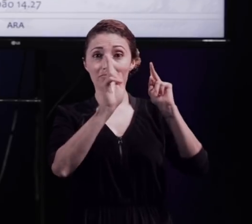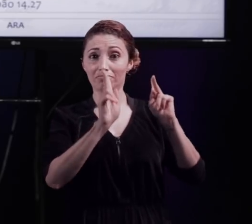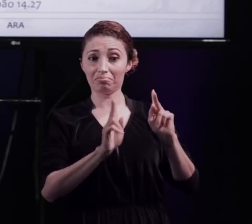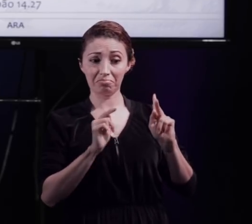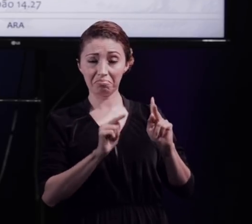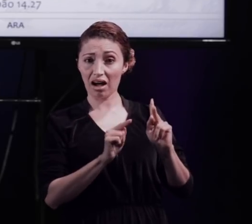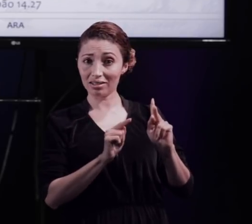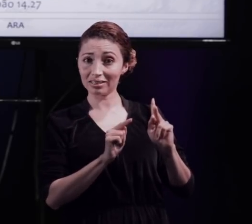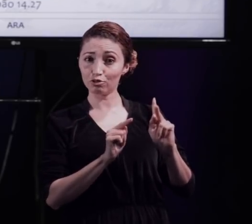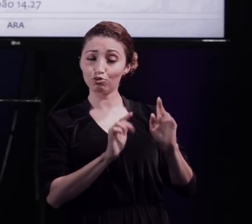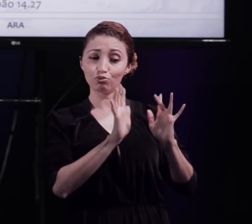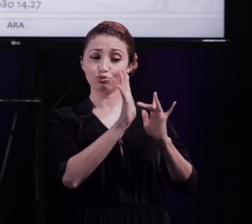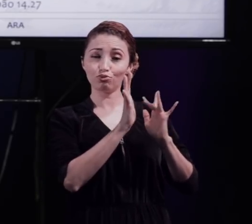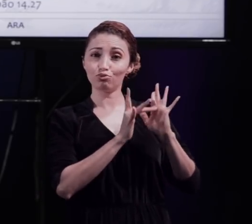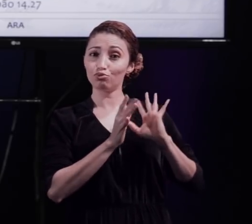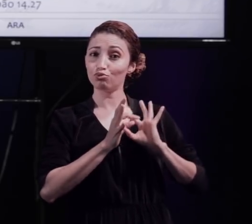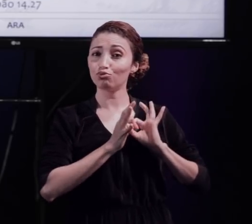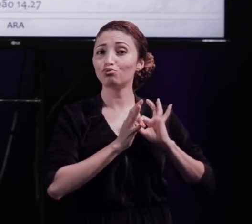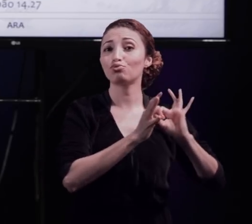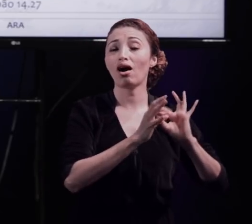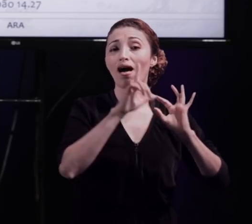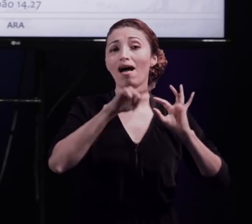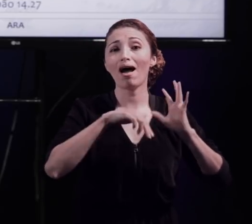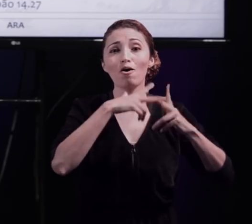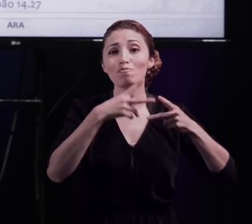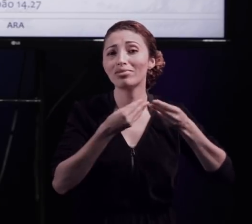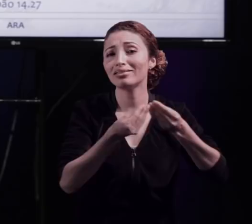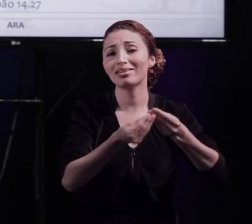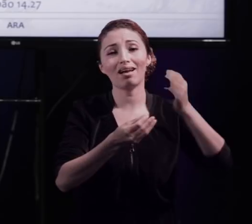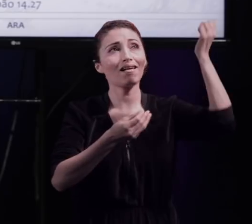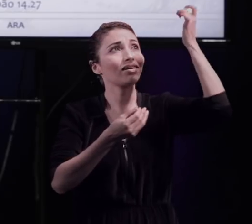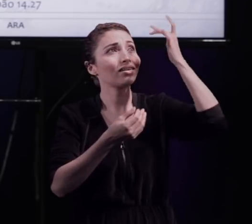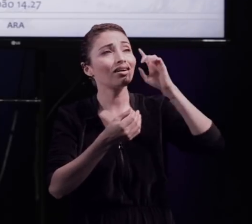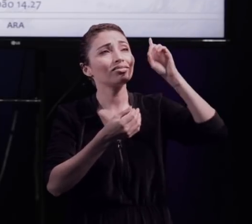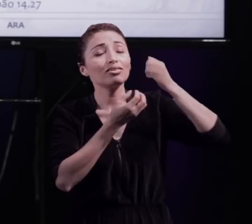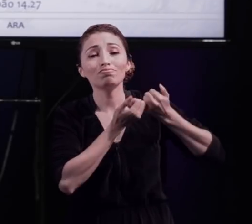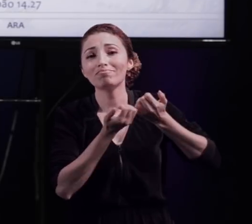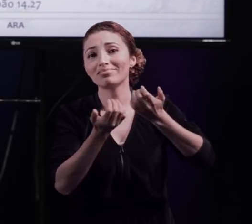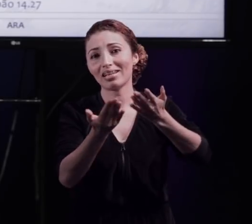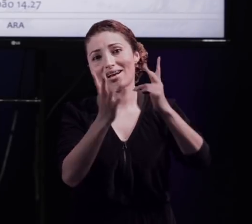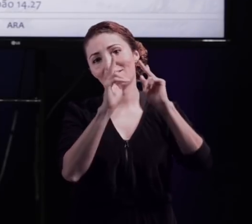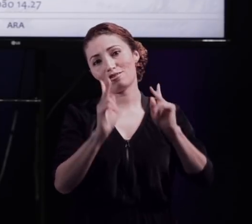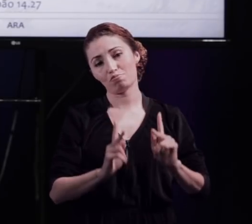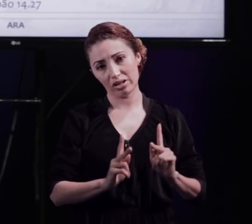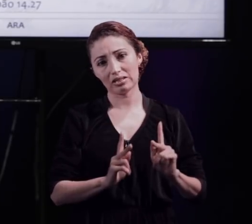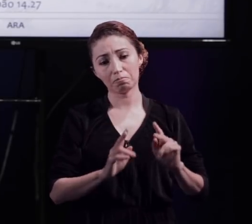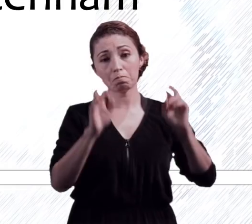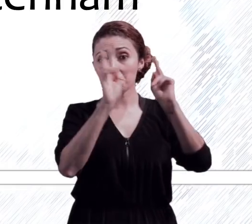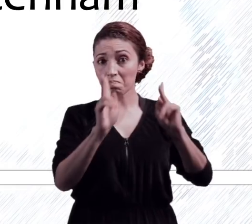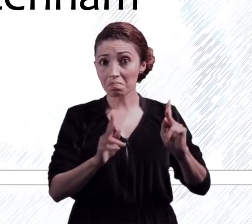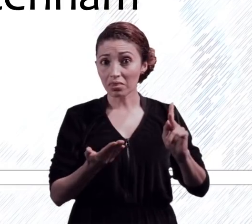essa paz, ela está em Jesus. É graça, é presente, é dádiva de